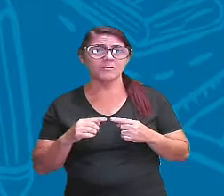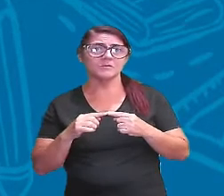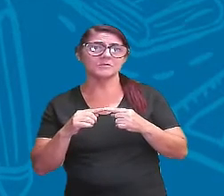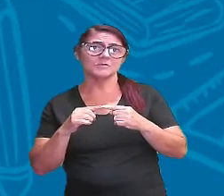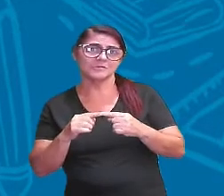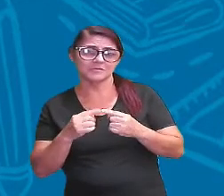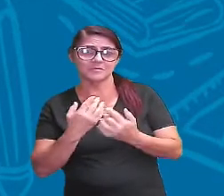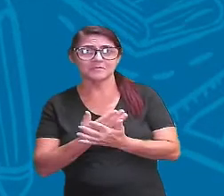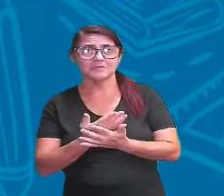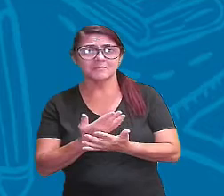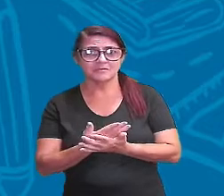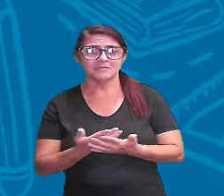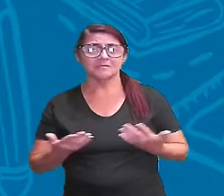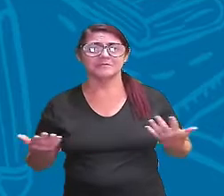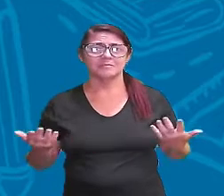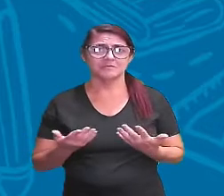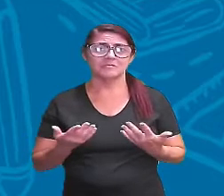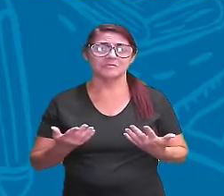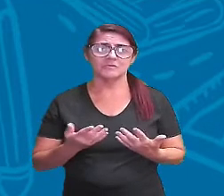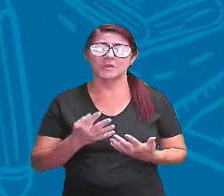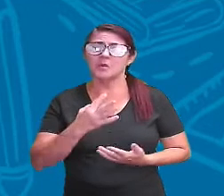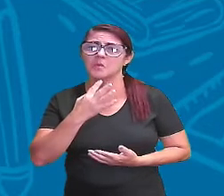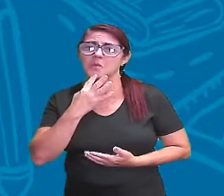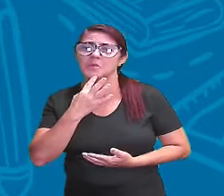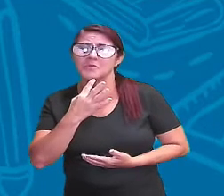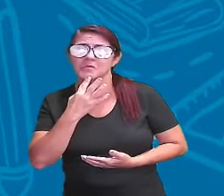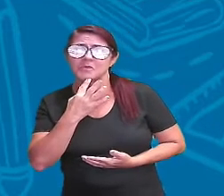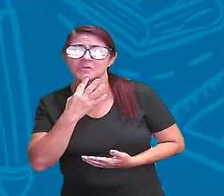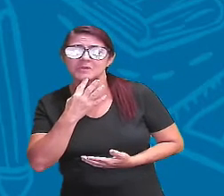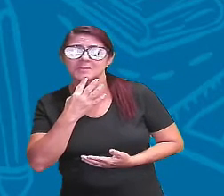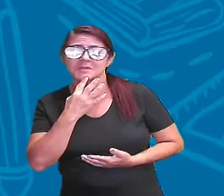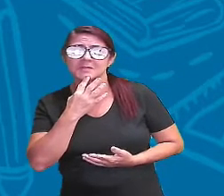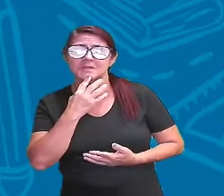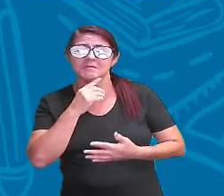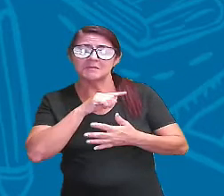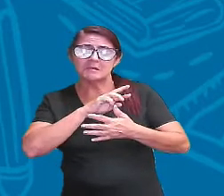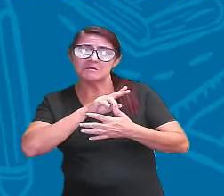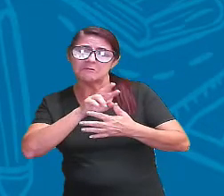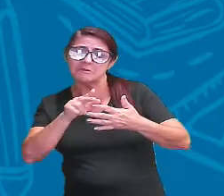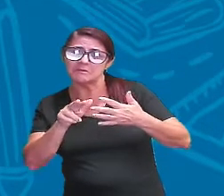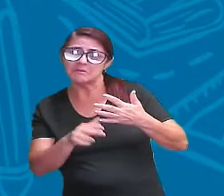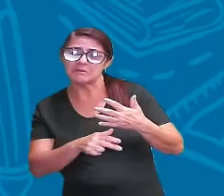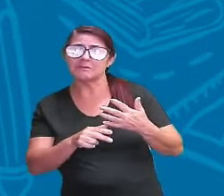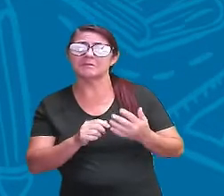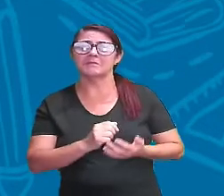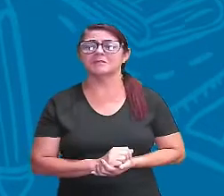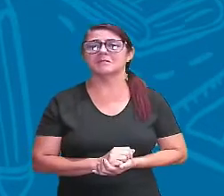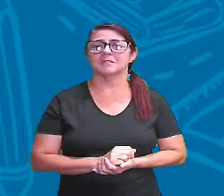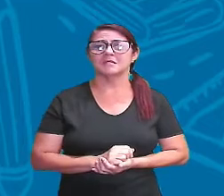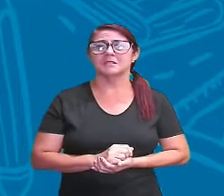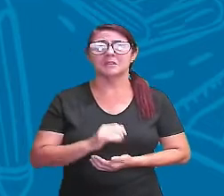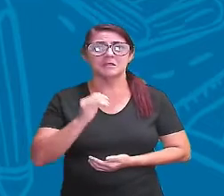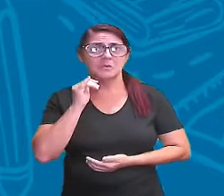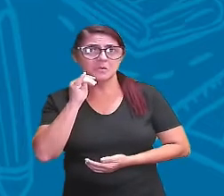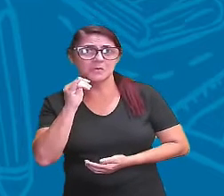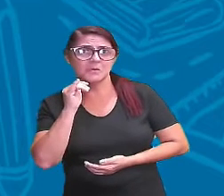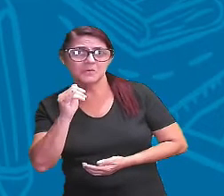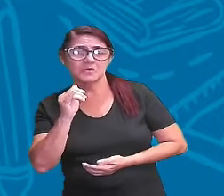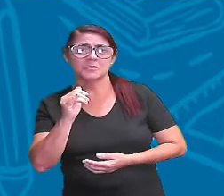da nossa aula de hoje é reconhecer o tipo textual que é o conto, tá? Compreender